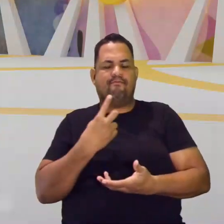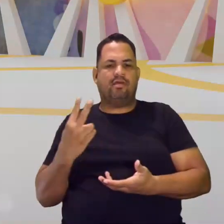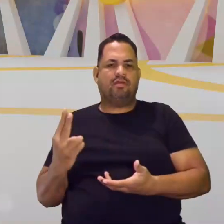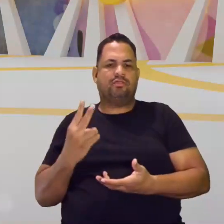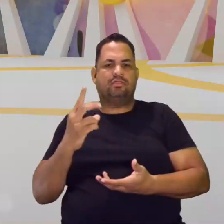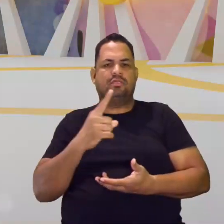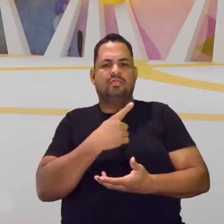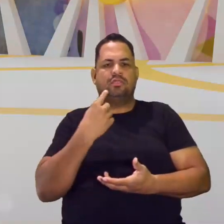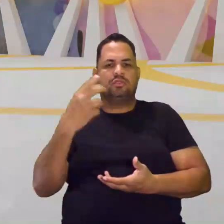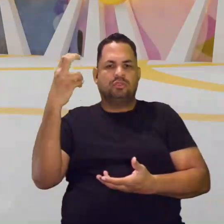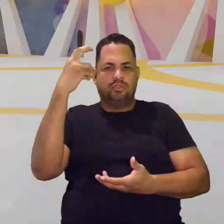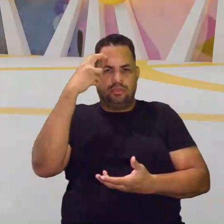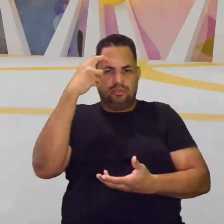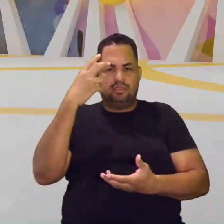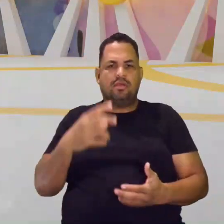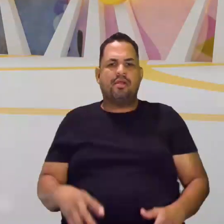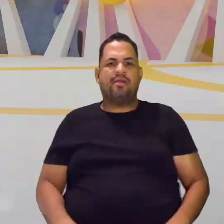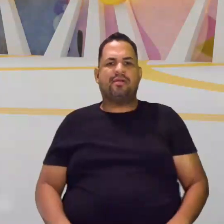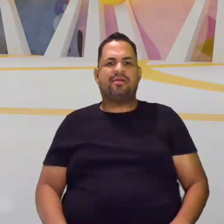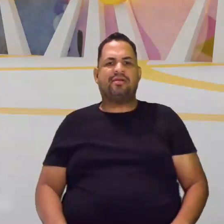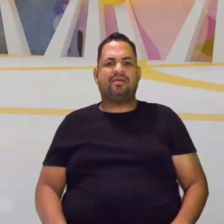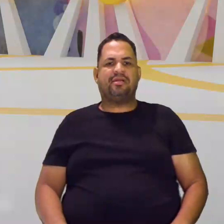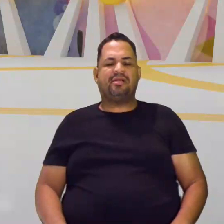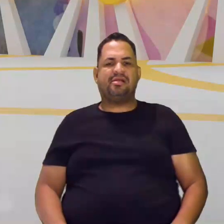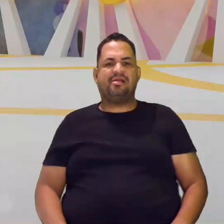que existe aqui de cultura, né?